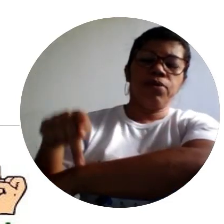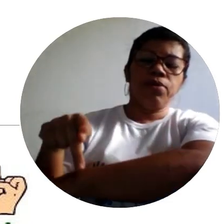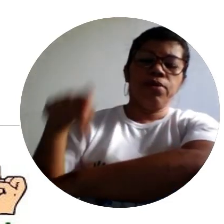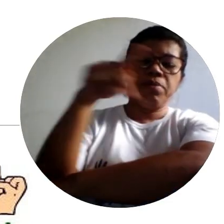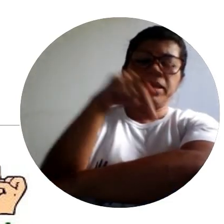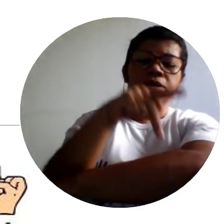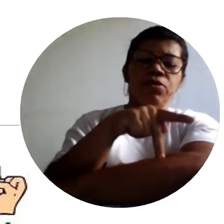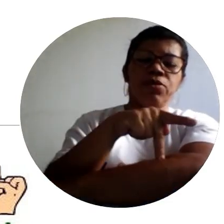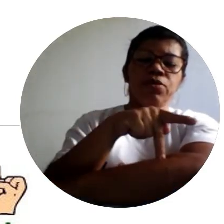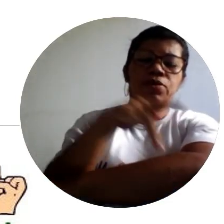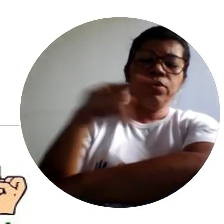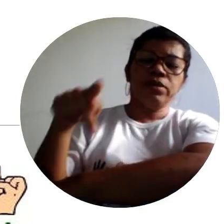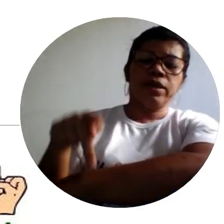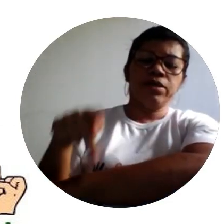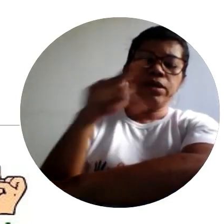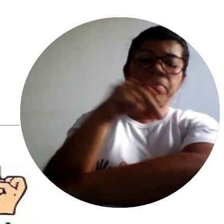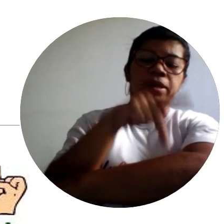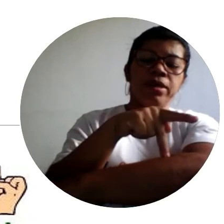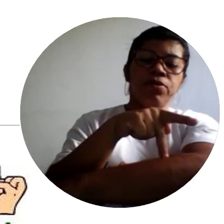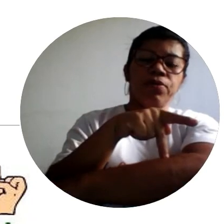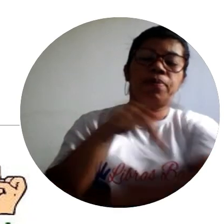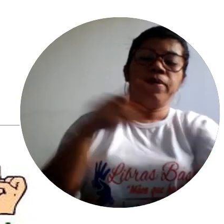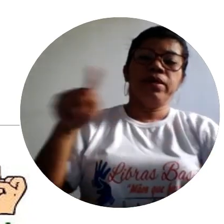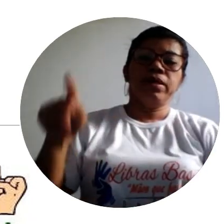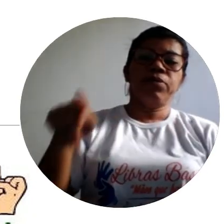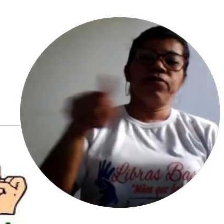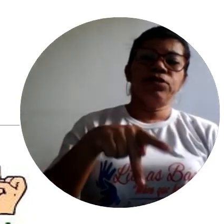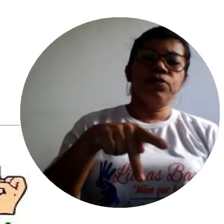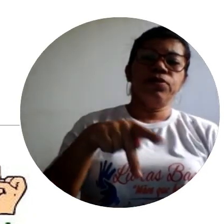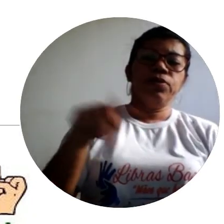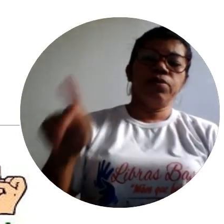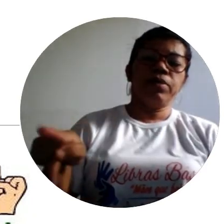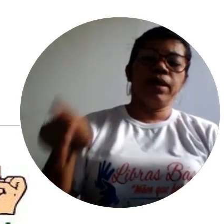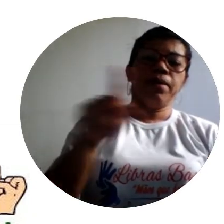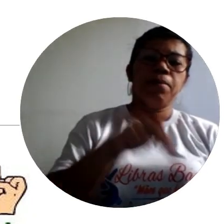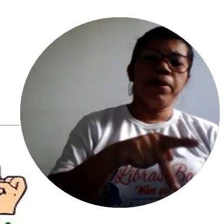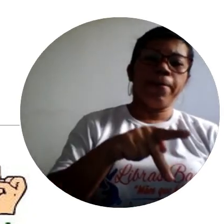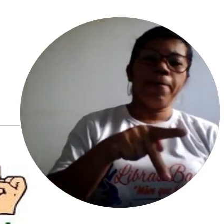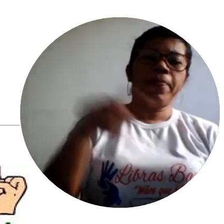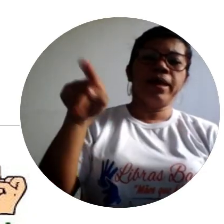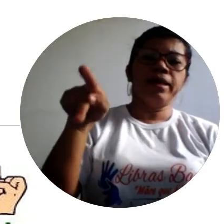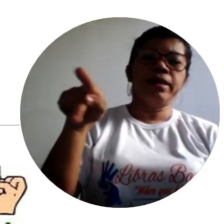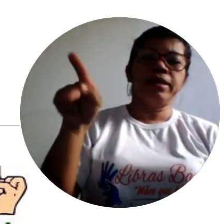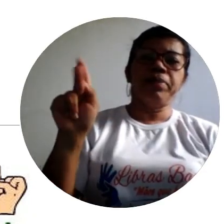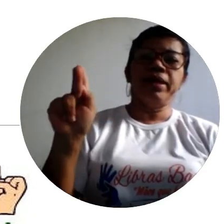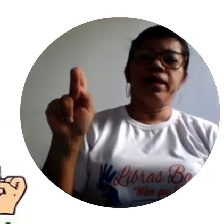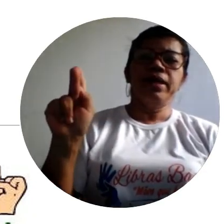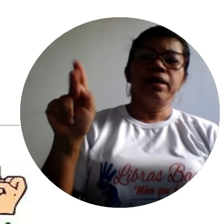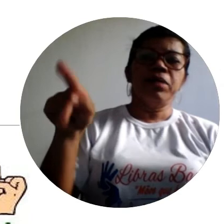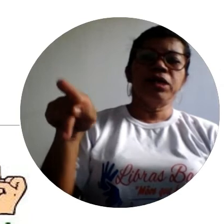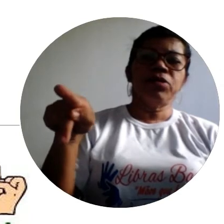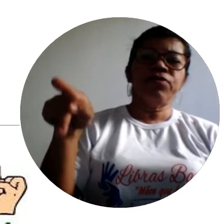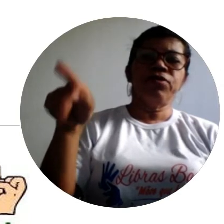Pedagogo. Pedagogo, certo? Que é pedagogo. Que é professor, tá? Tá? Letra